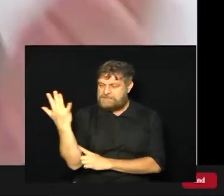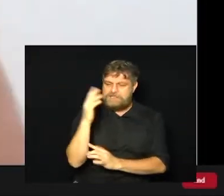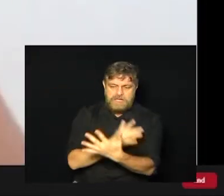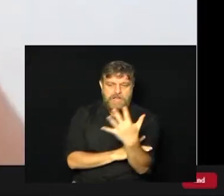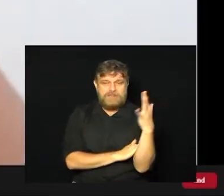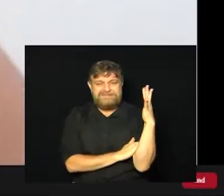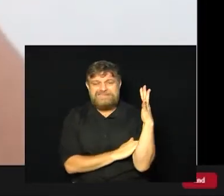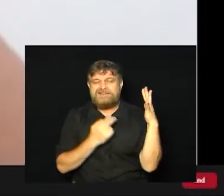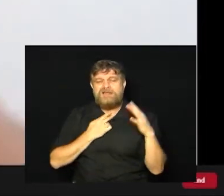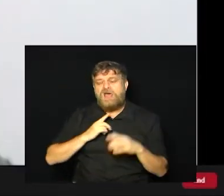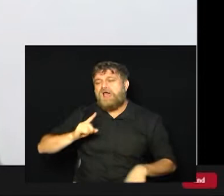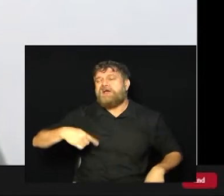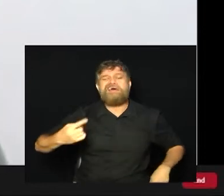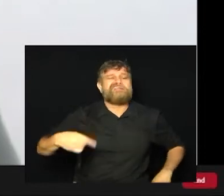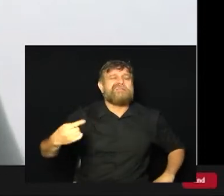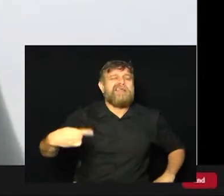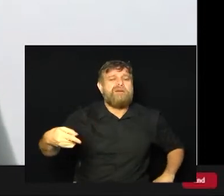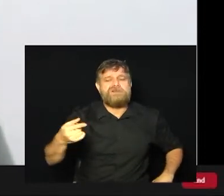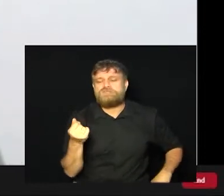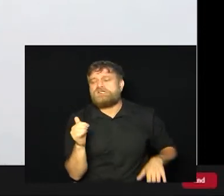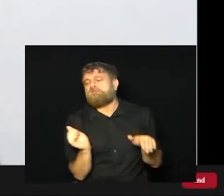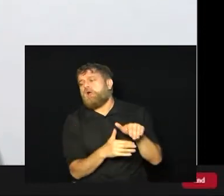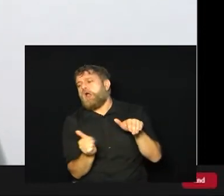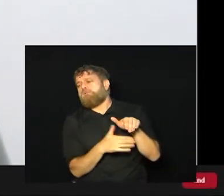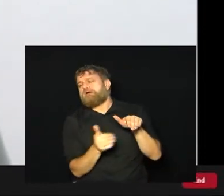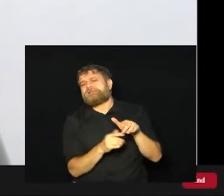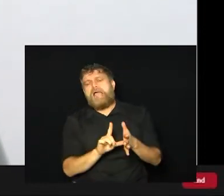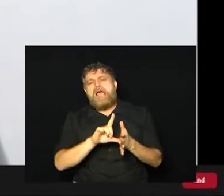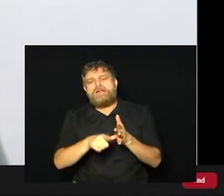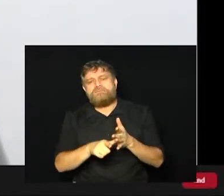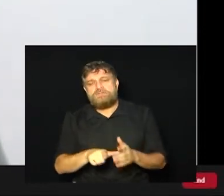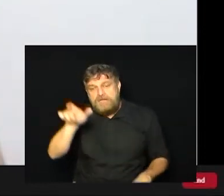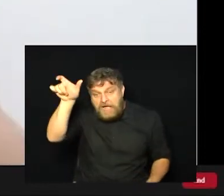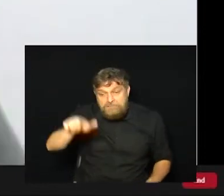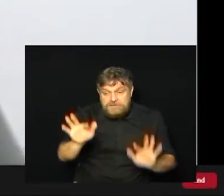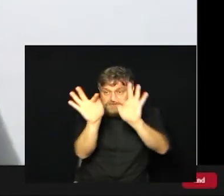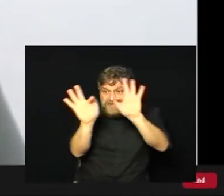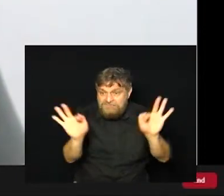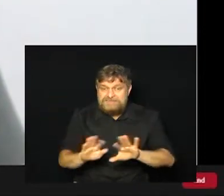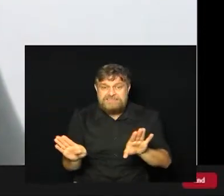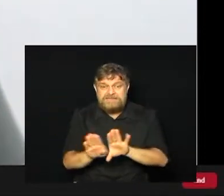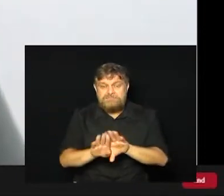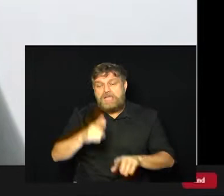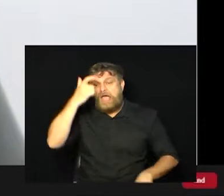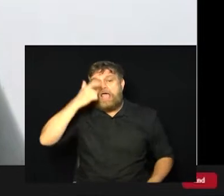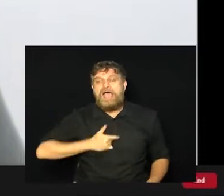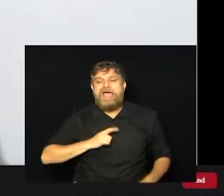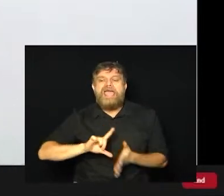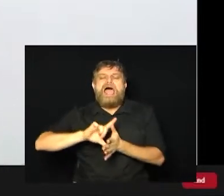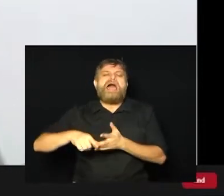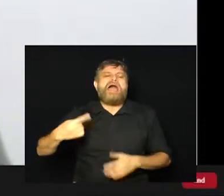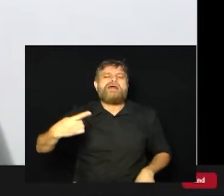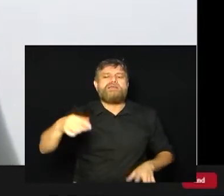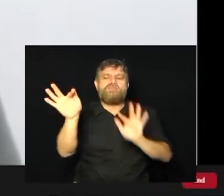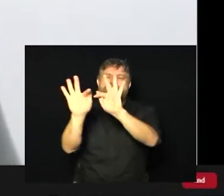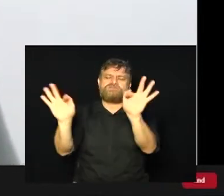não deixa para depois. Aquilo assim, eu vou guardar dinheiro quando sobra. As pessoas fazem isso com a felicidade delas. Eu vou ser feliz quando dá. Eu vou